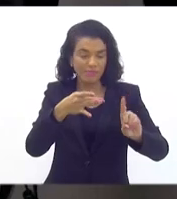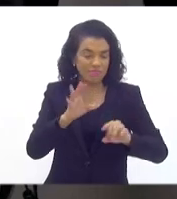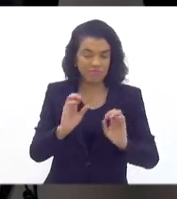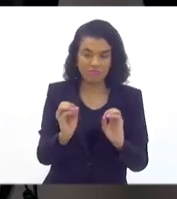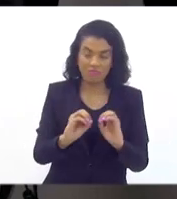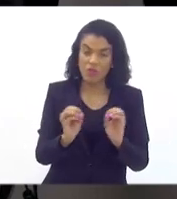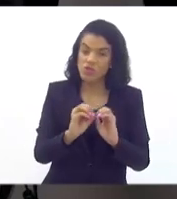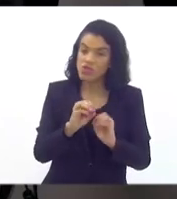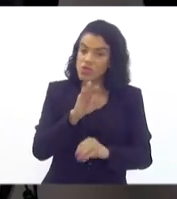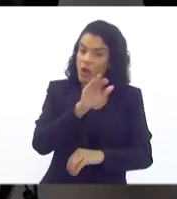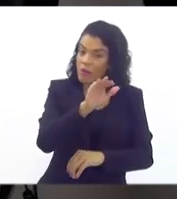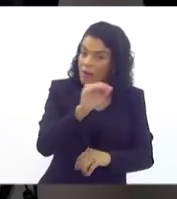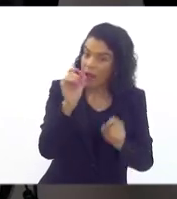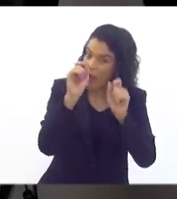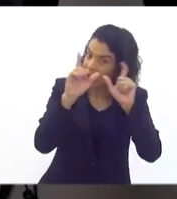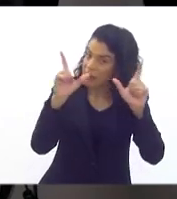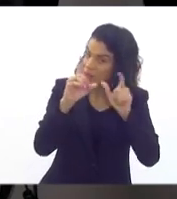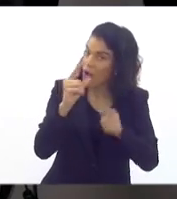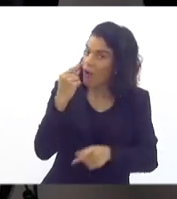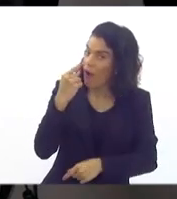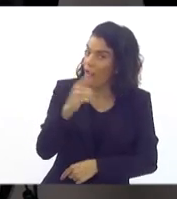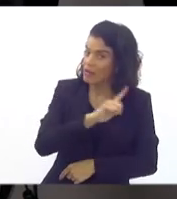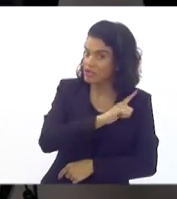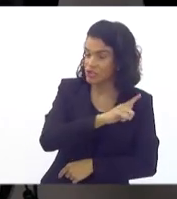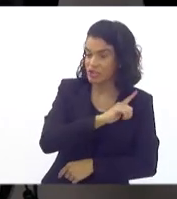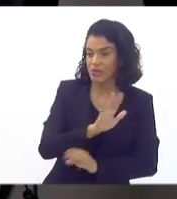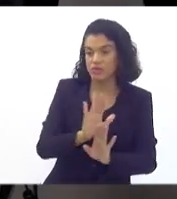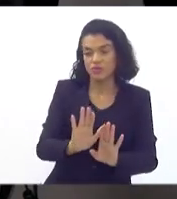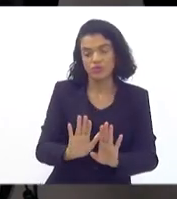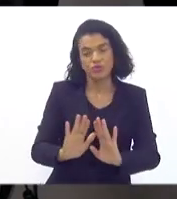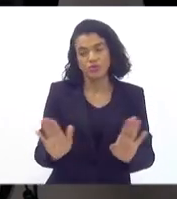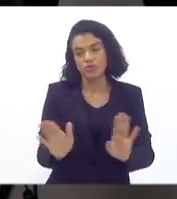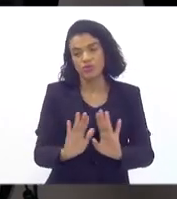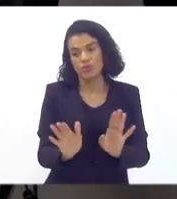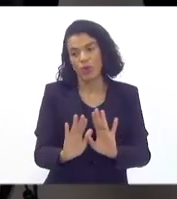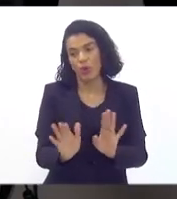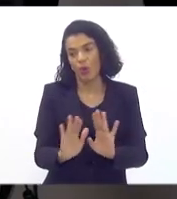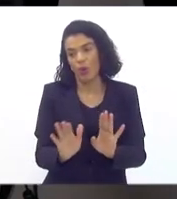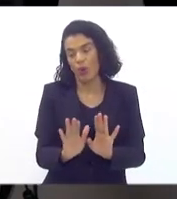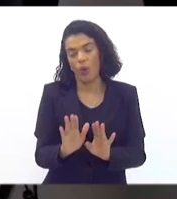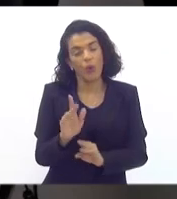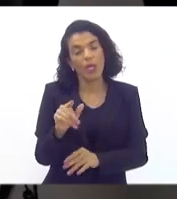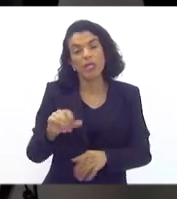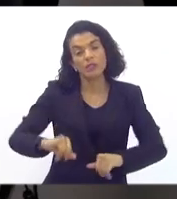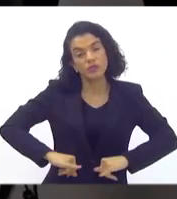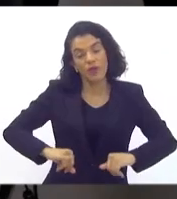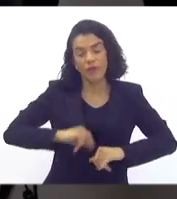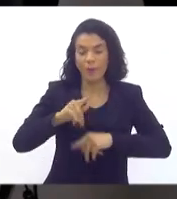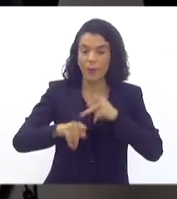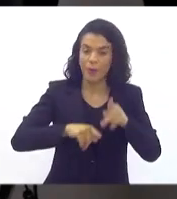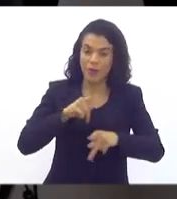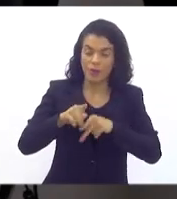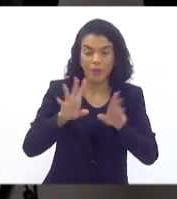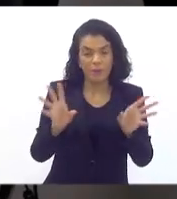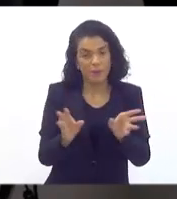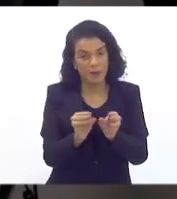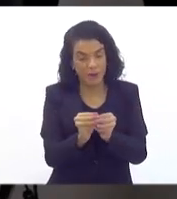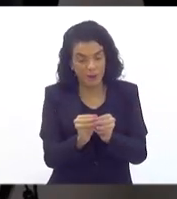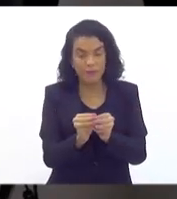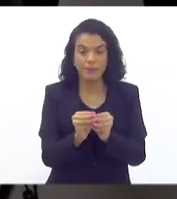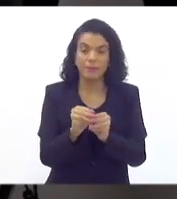só de chamar atenção para falta de Gestão Pública tá e obviamente Quem sofre com isso e a população e para terminar Presidente